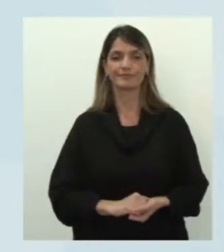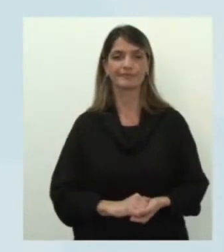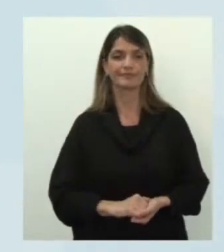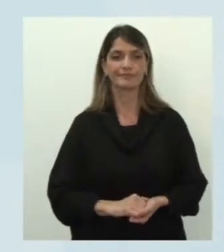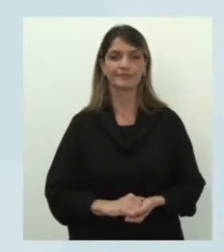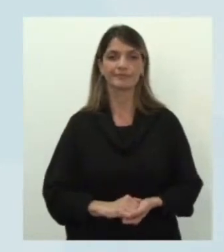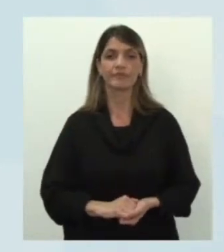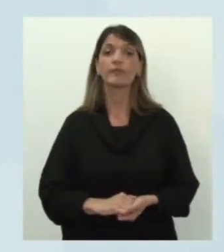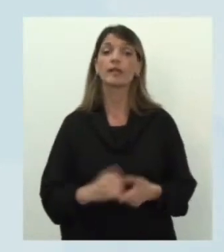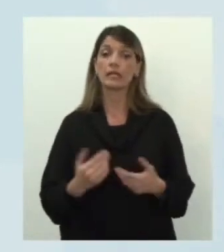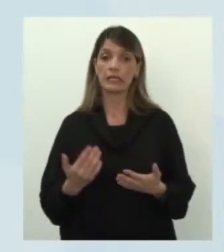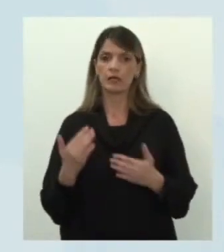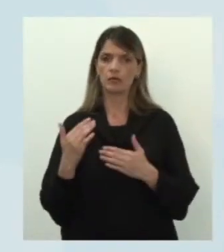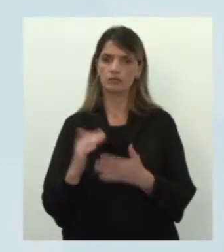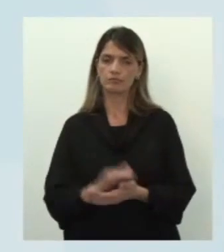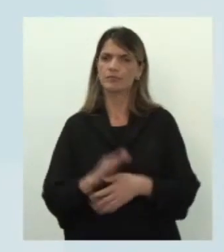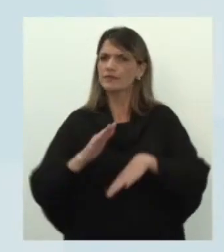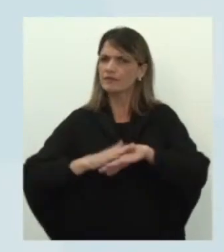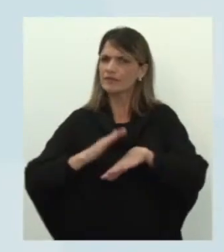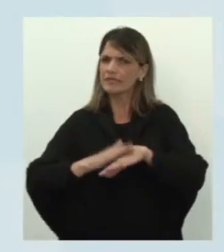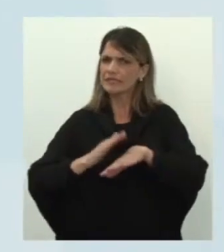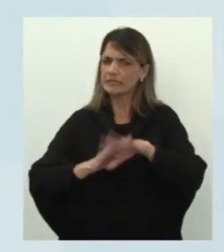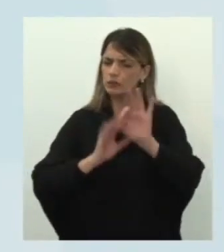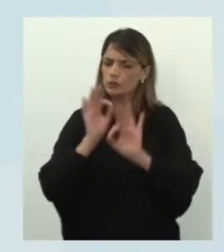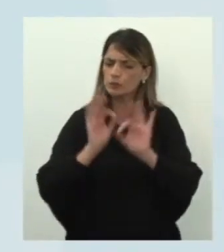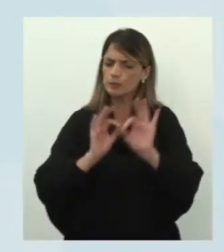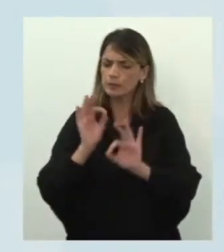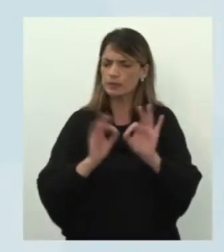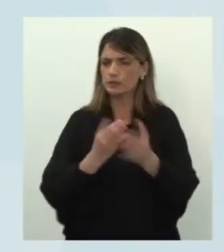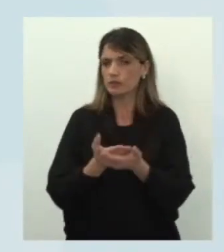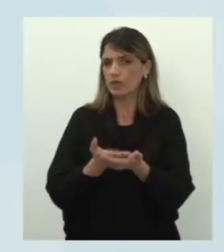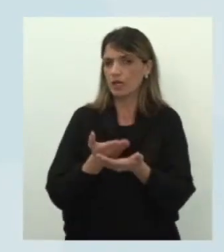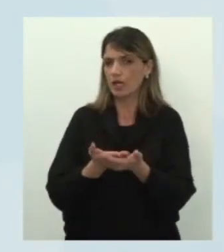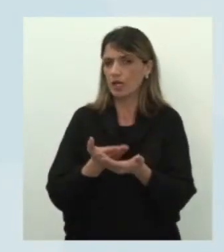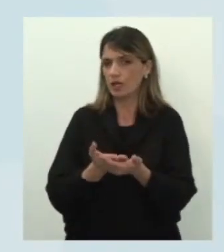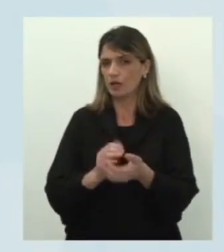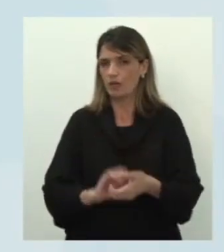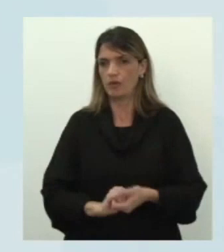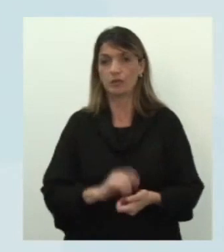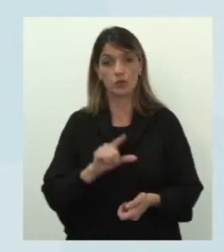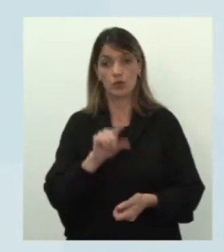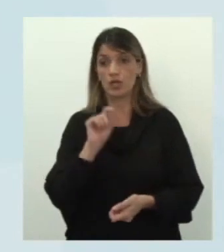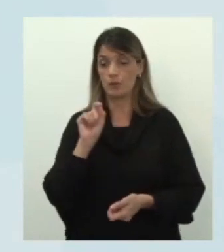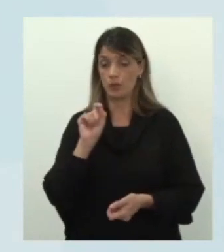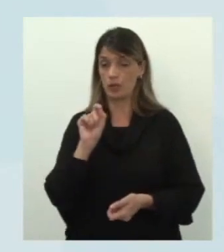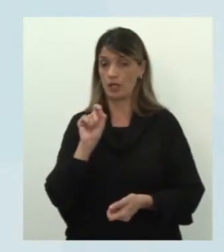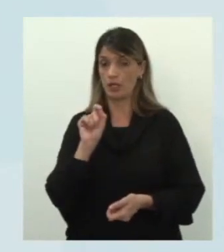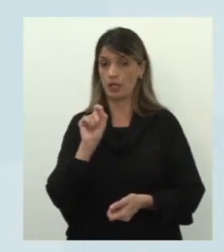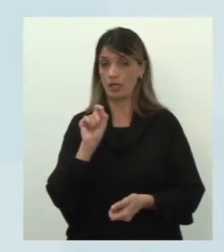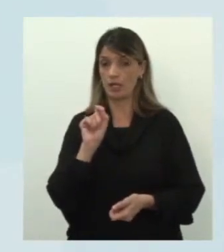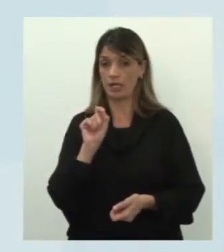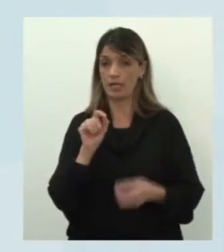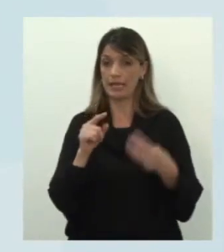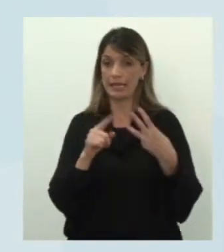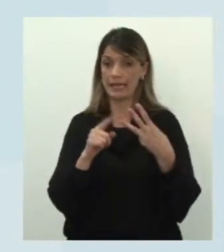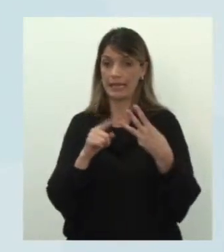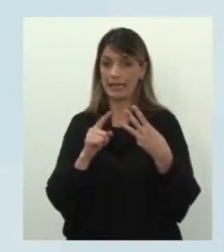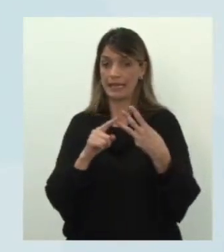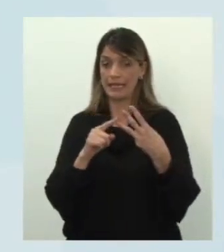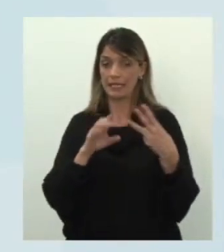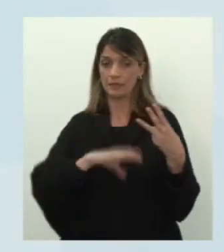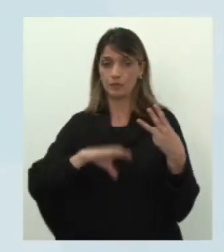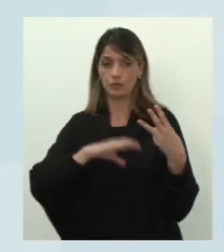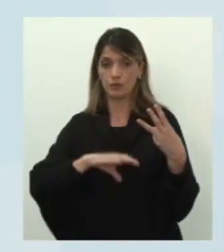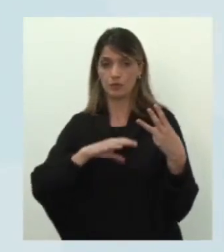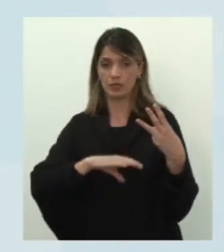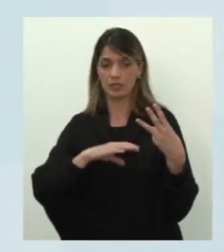Para desenvolver o plano de aula, a competência que nós escolhemos é a competência 3 da língua portuguesa.